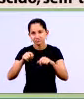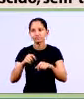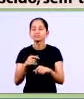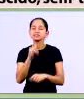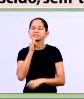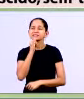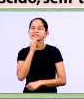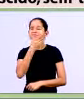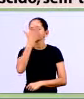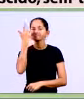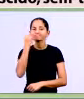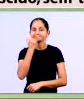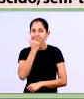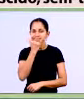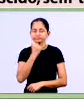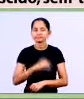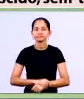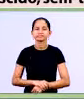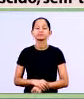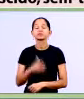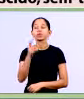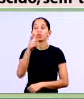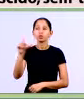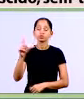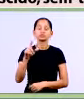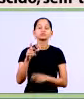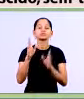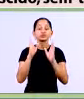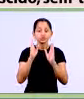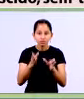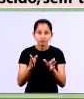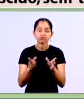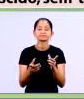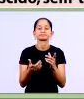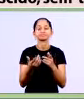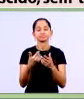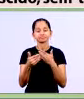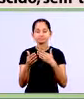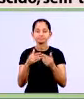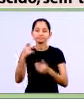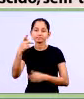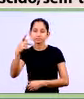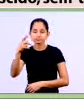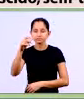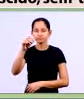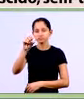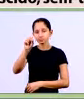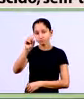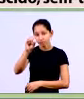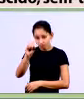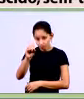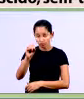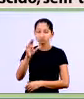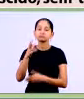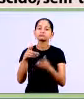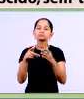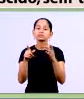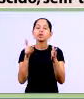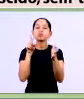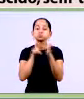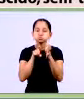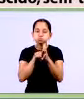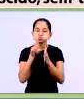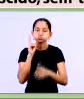exemplo aqui agora. Se o prefixo terminar com pré, pós, pró, continua com hífen, não